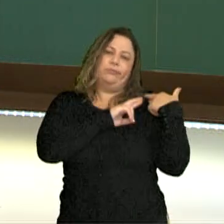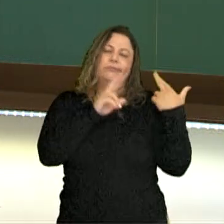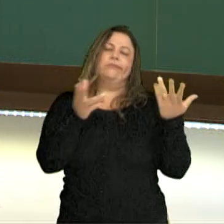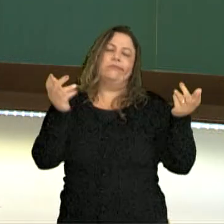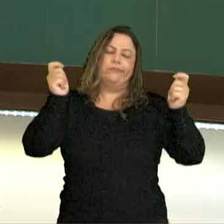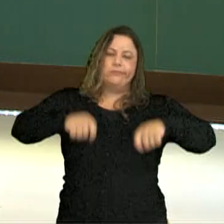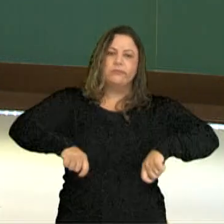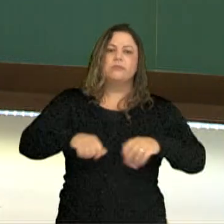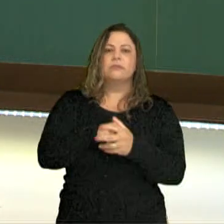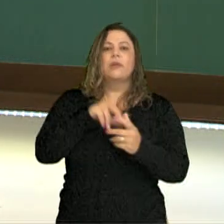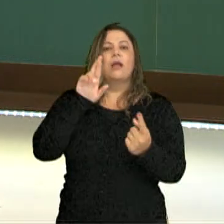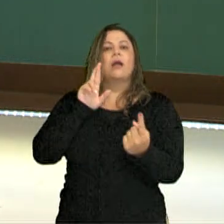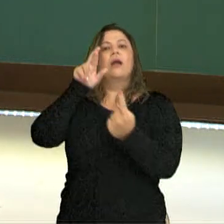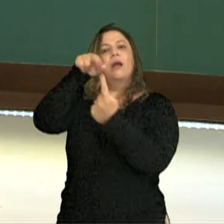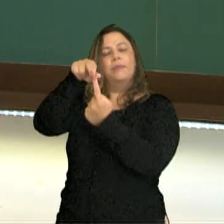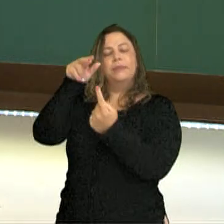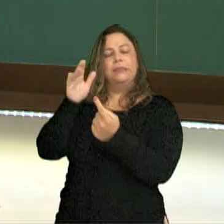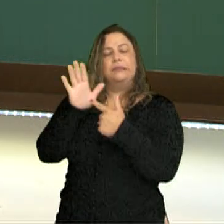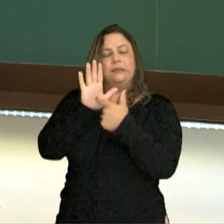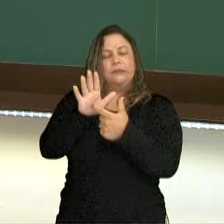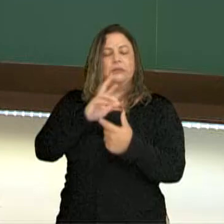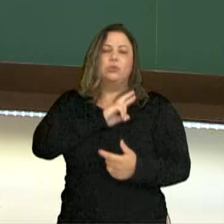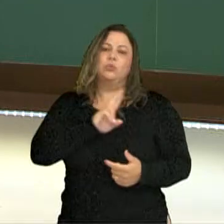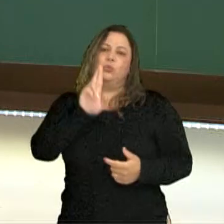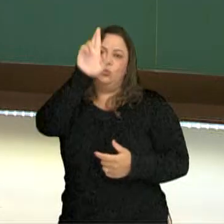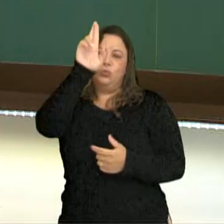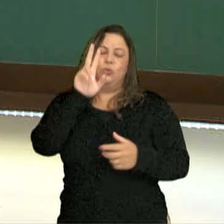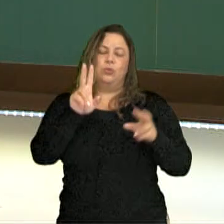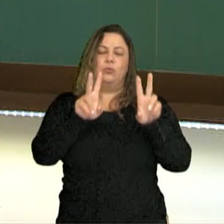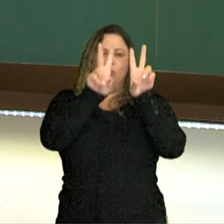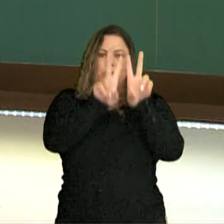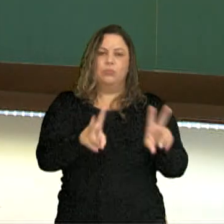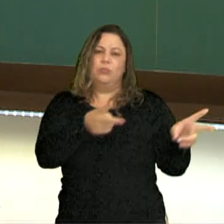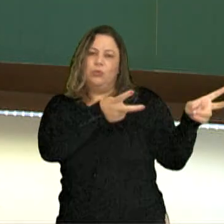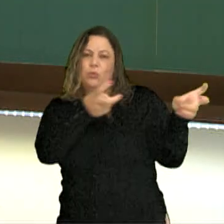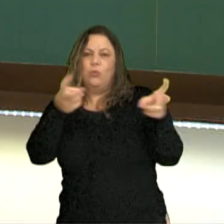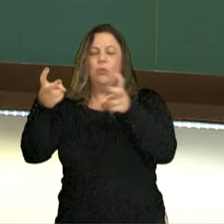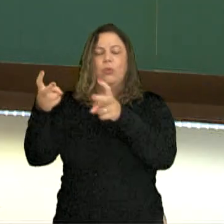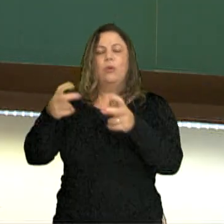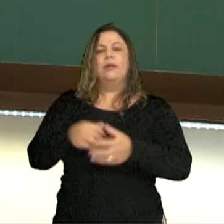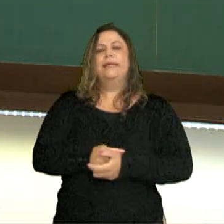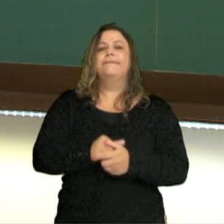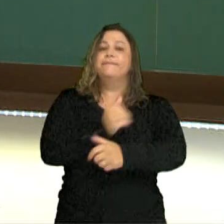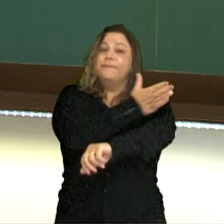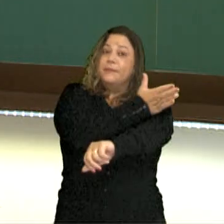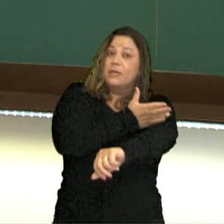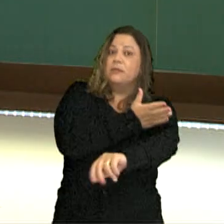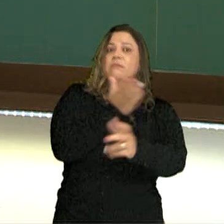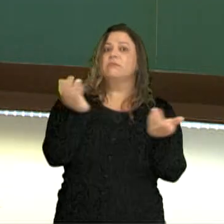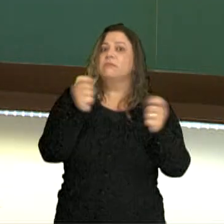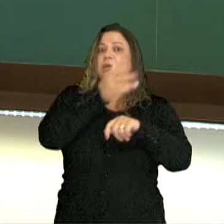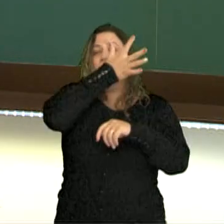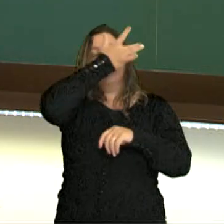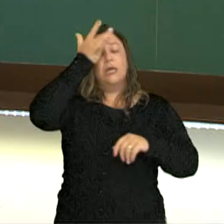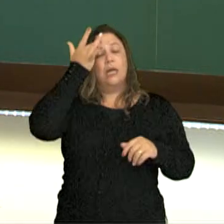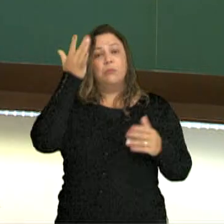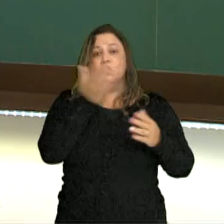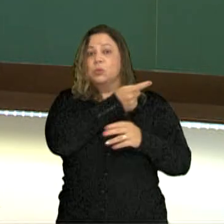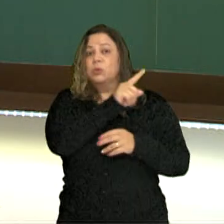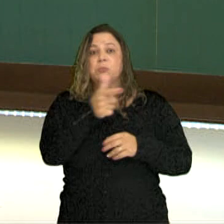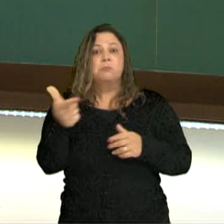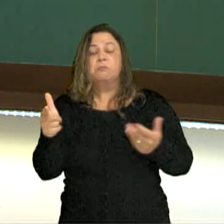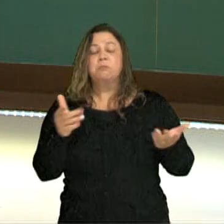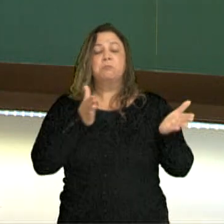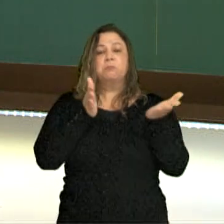dessa representatividade do religioso, desse olhar sobre o religioso. Na Idade Média, as pessoas não tinham acesso